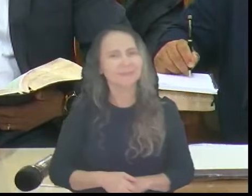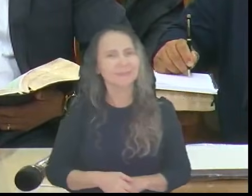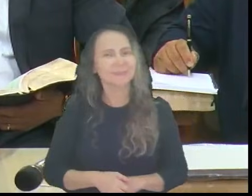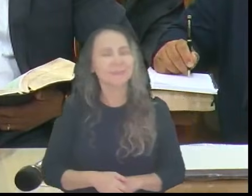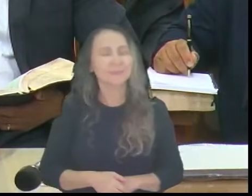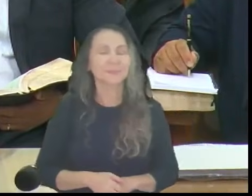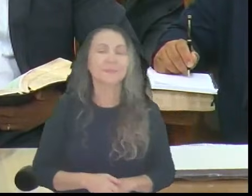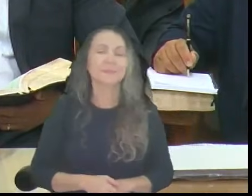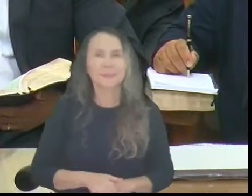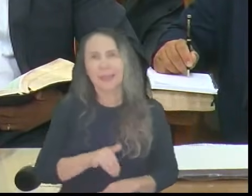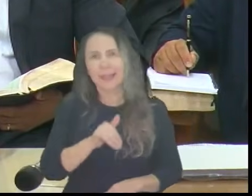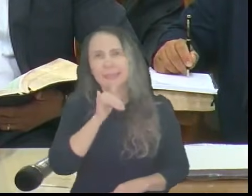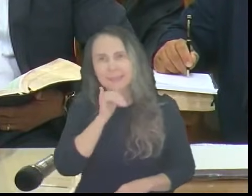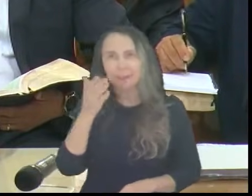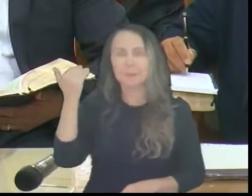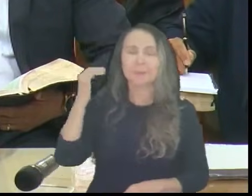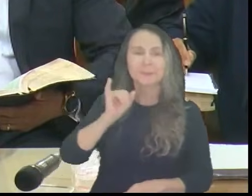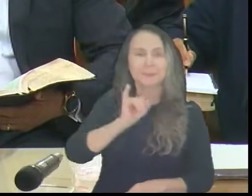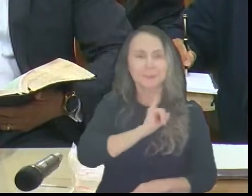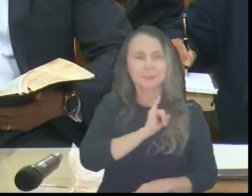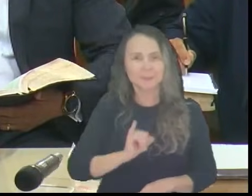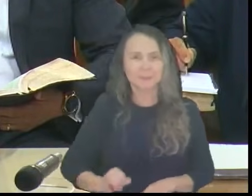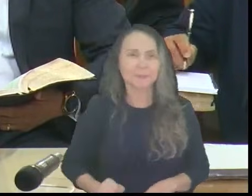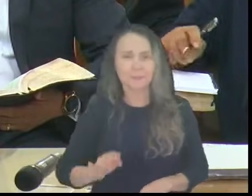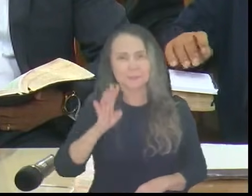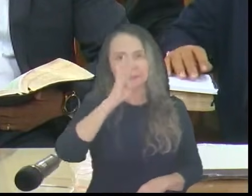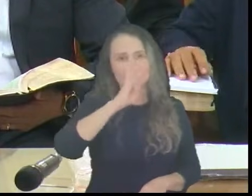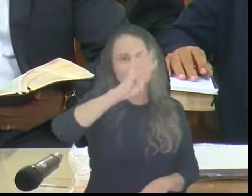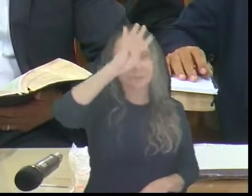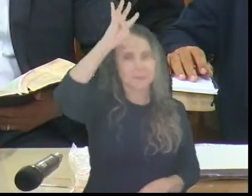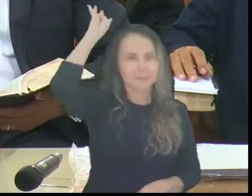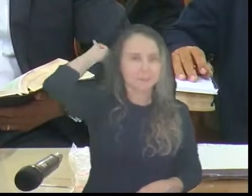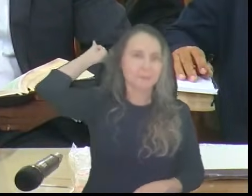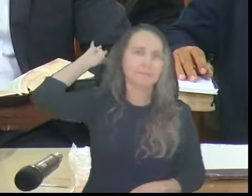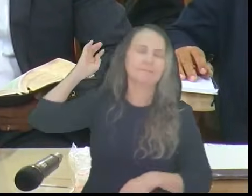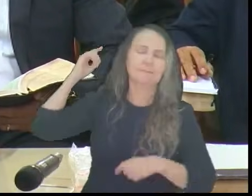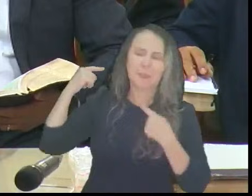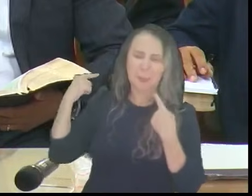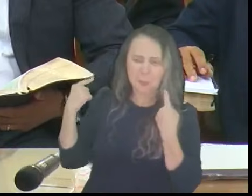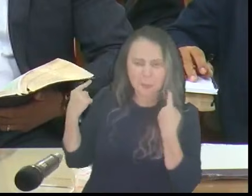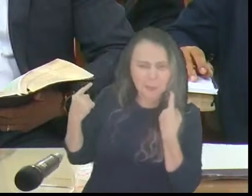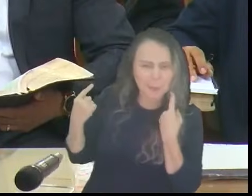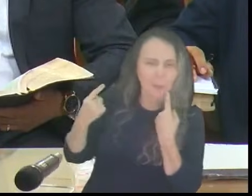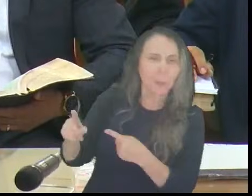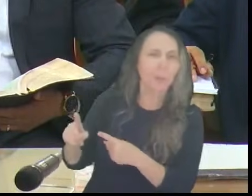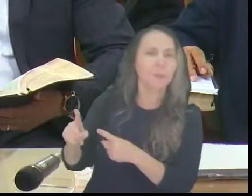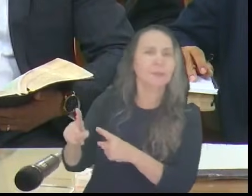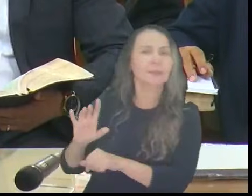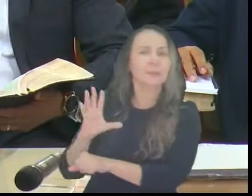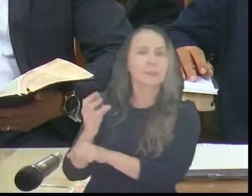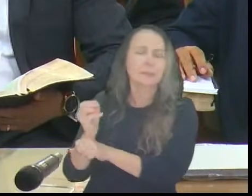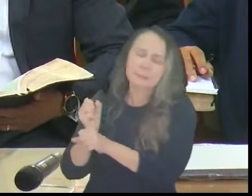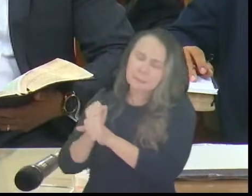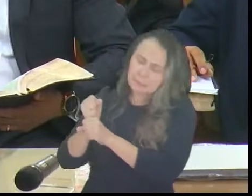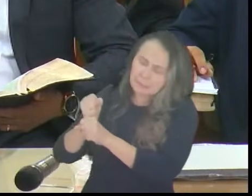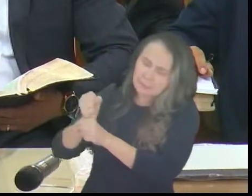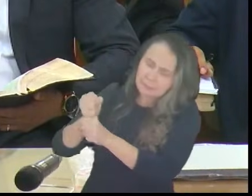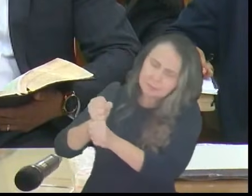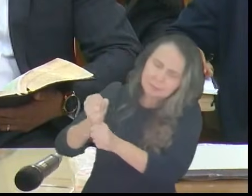O Império Romano lutou quantos anos contra a igreja? Quem sabe dizer quantos anos o Império Romano lutou contra a